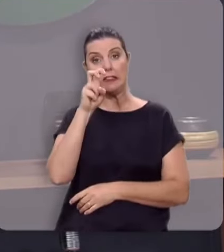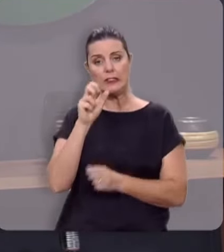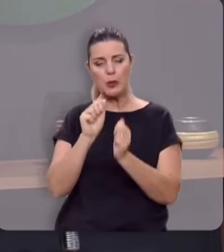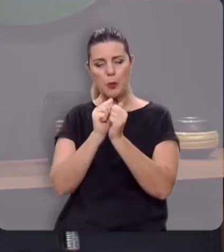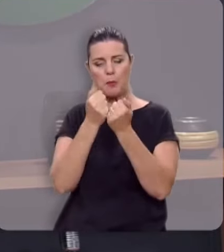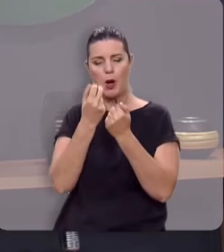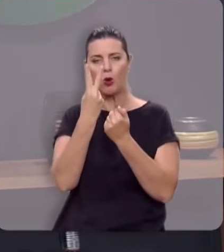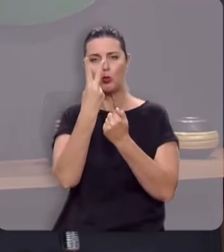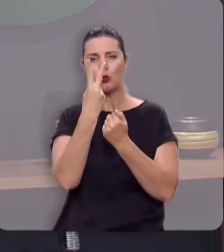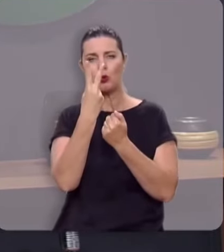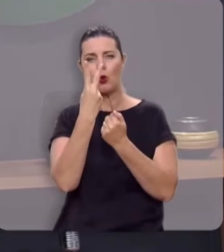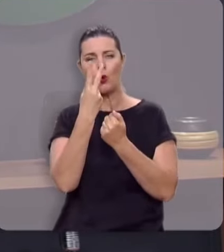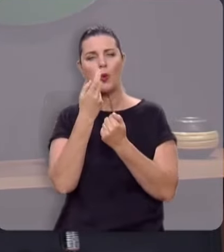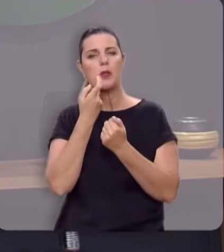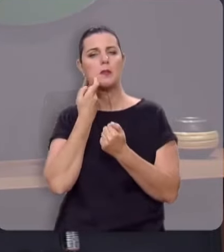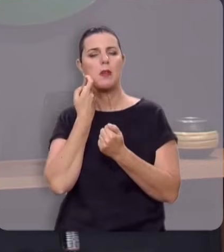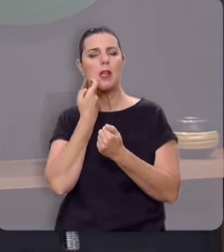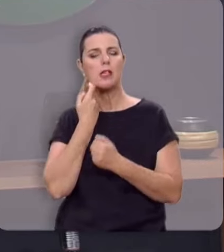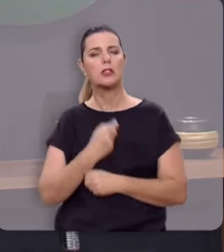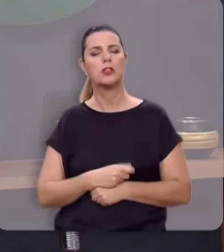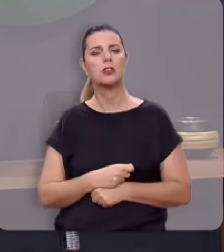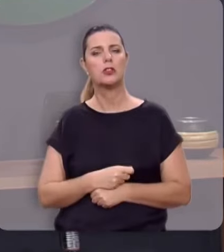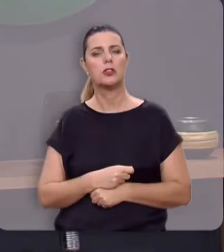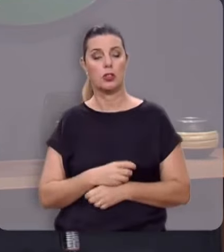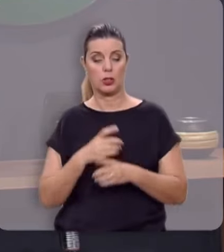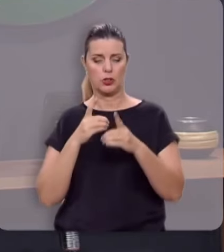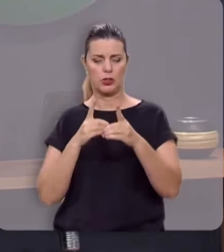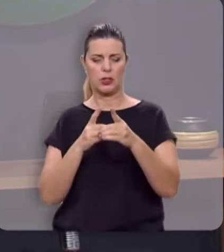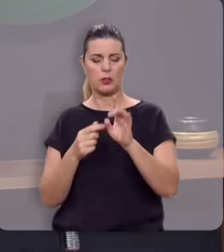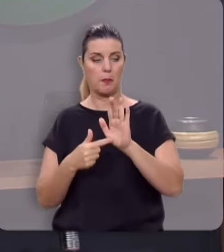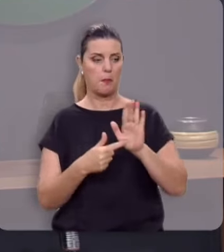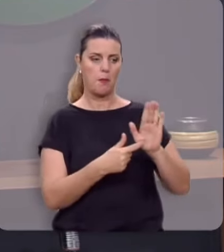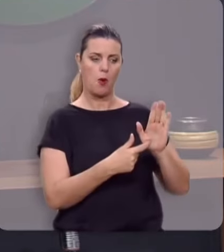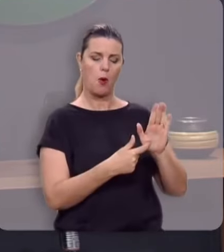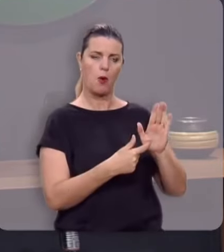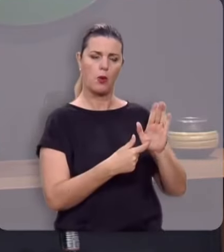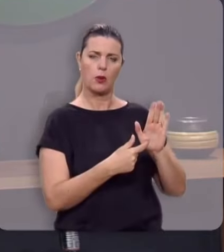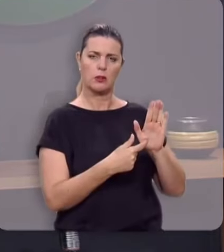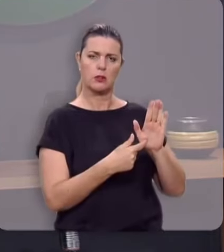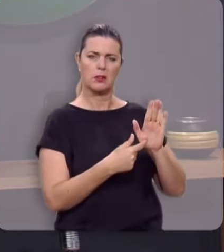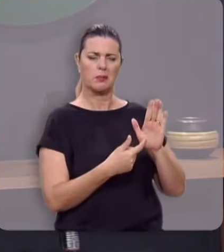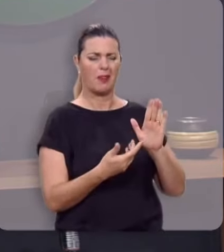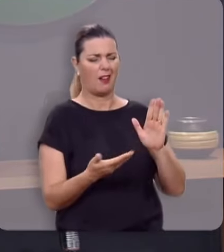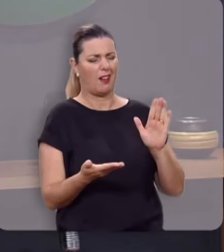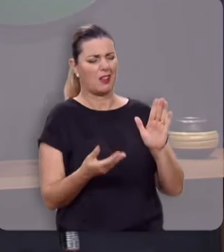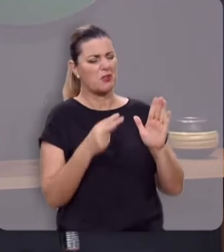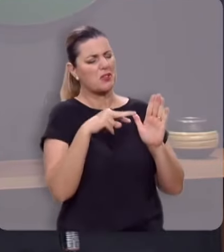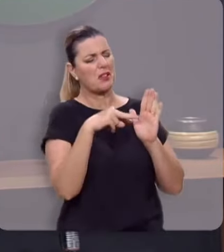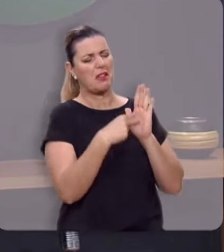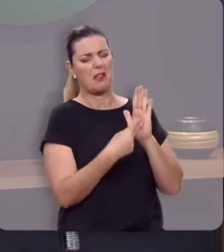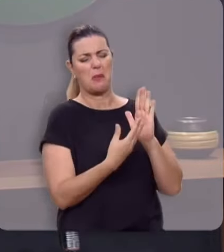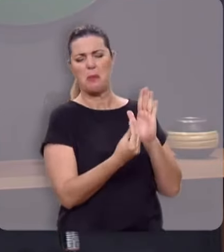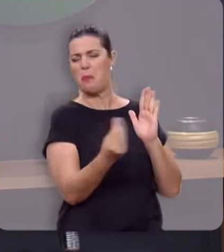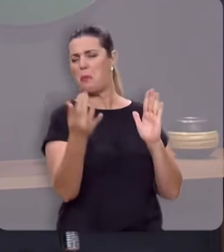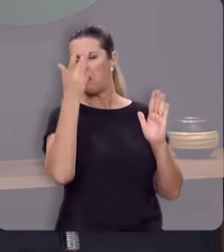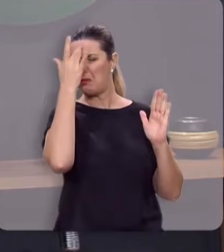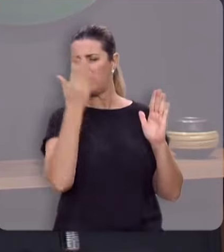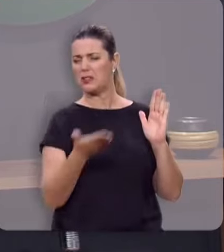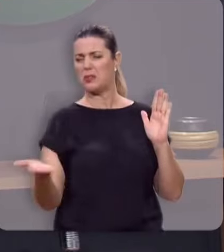peixinhos. Os discípulos, embora apresentem isso, o André fez isso, diz: "Mas o que é isso para tanta